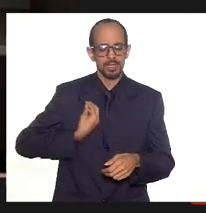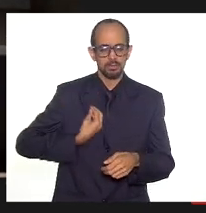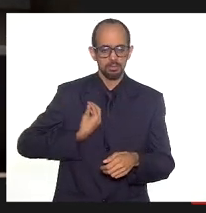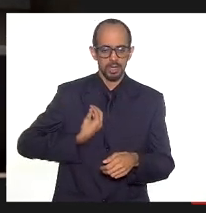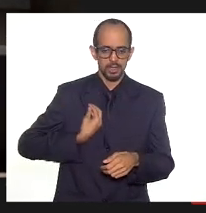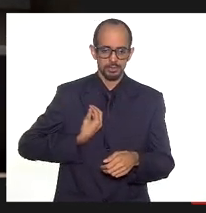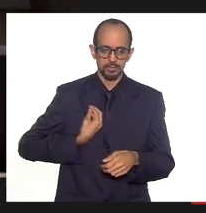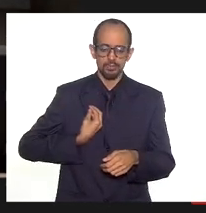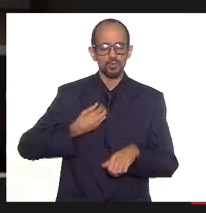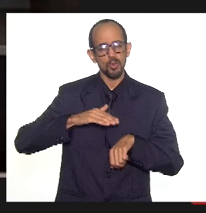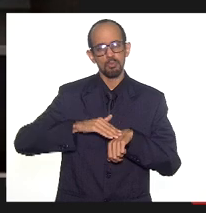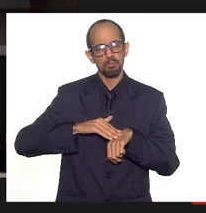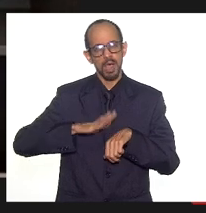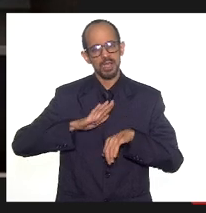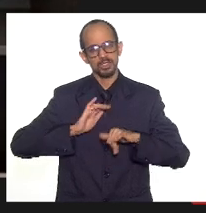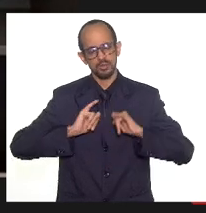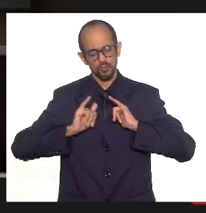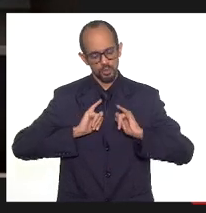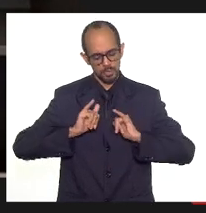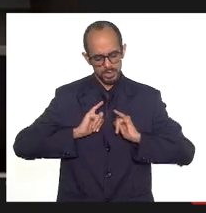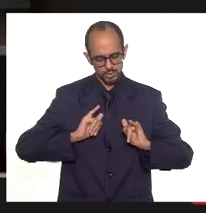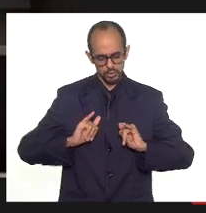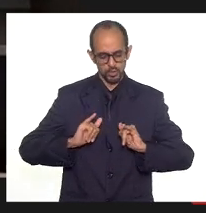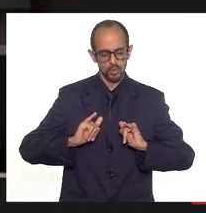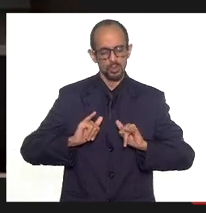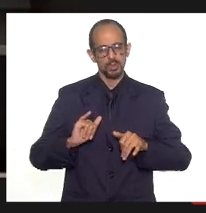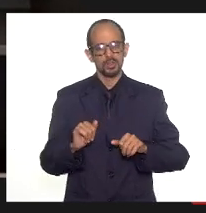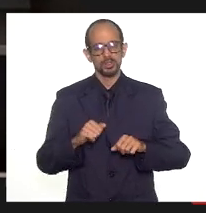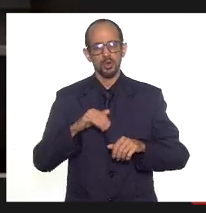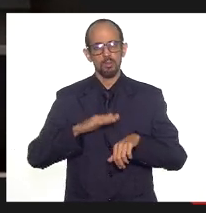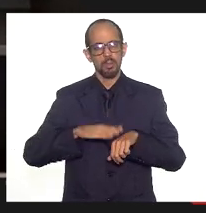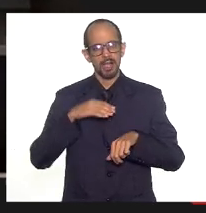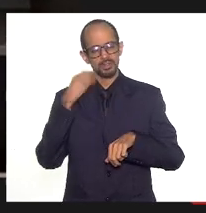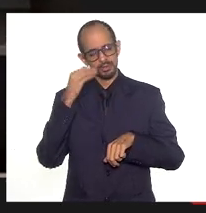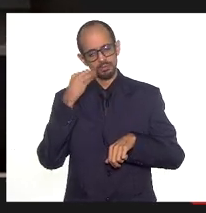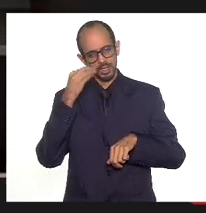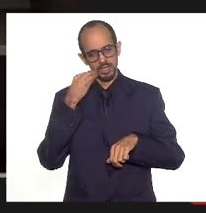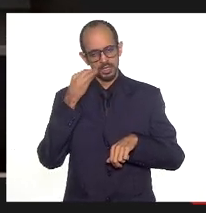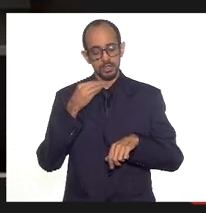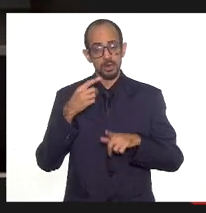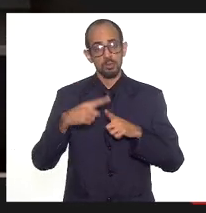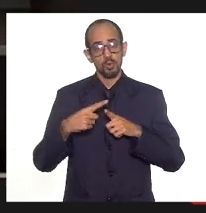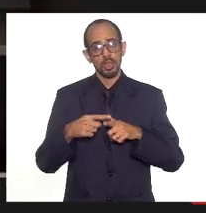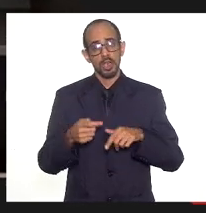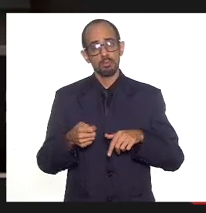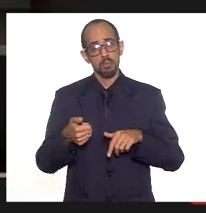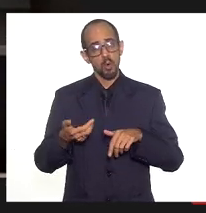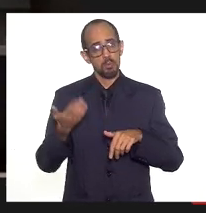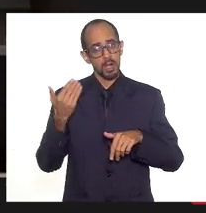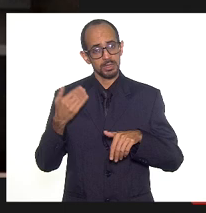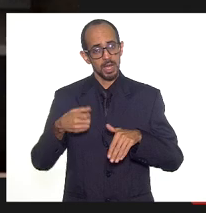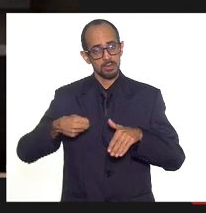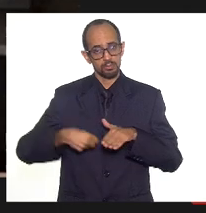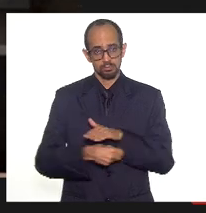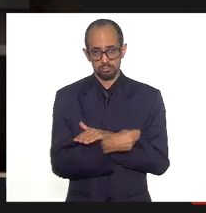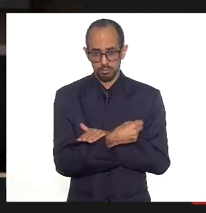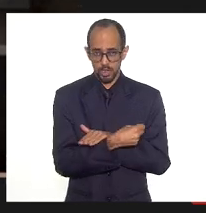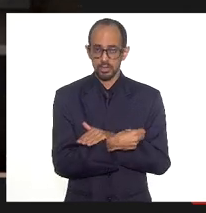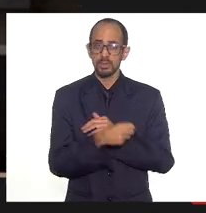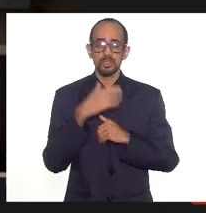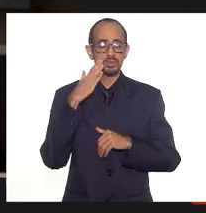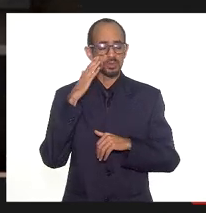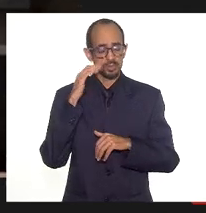mais de propriedade, né, dentro da empresa, porque é recente, né, a sua posse, a gente sabe que a empresa é muito